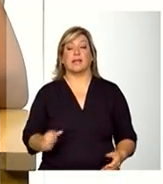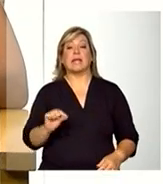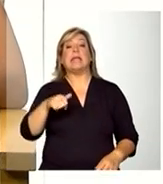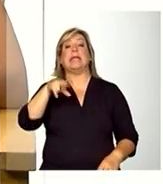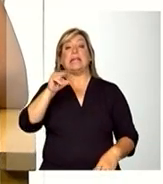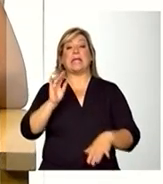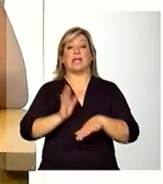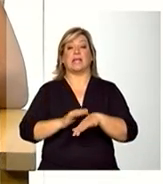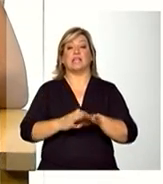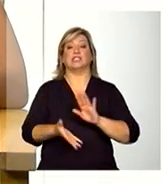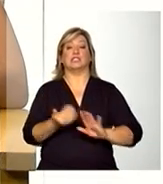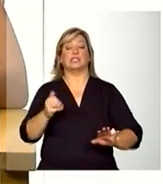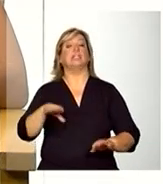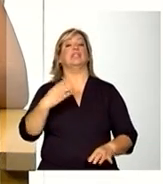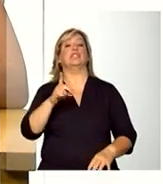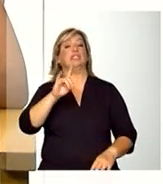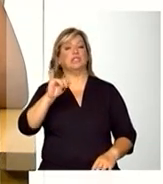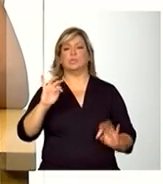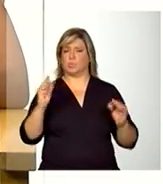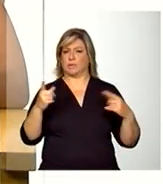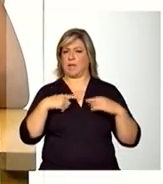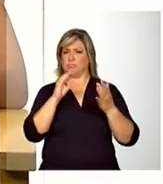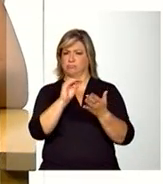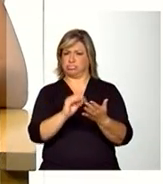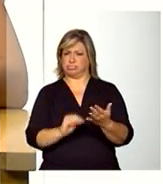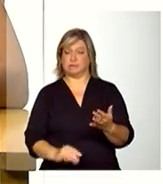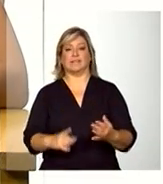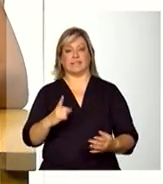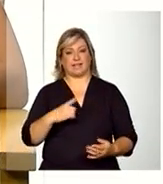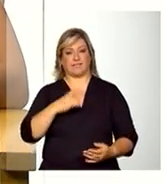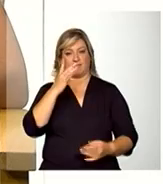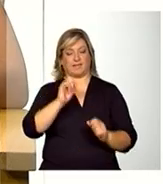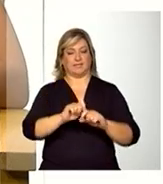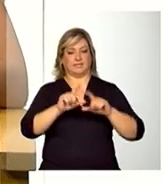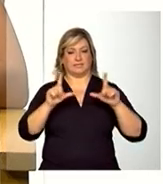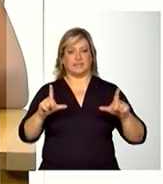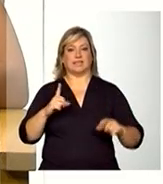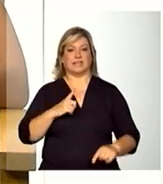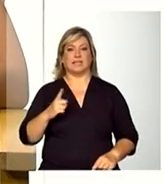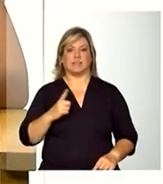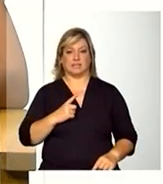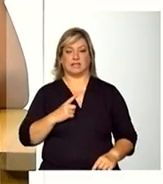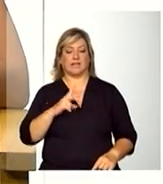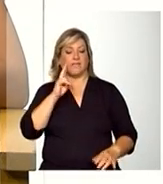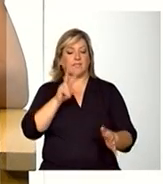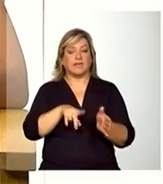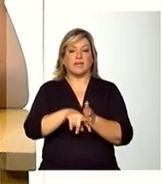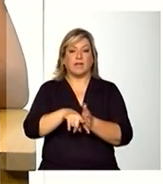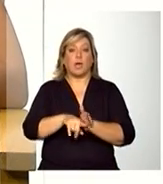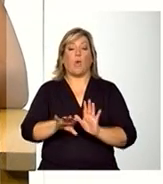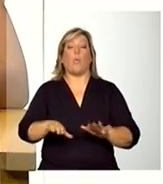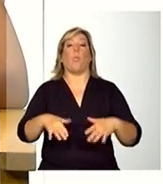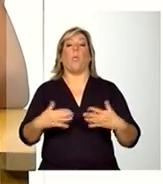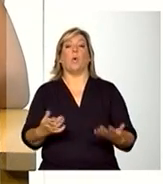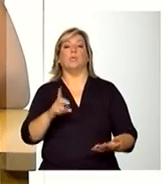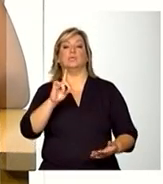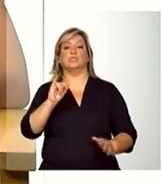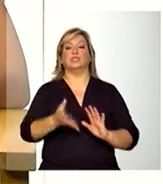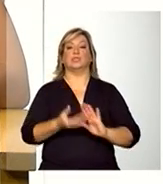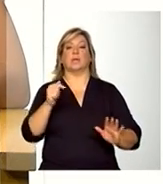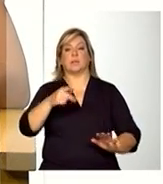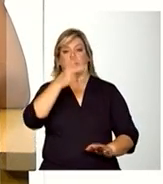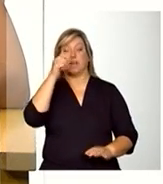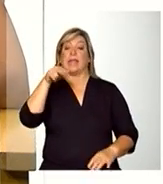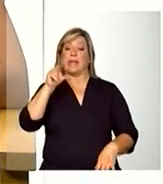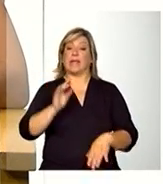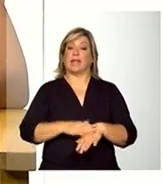essa ação e Em qual data então tem essa esse log né que a gente chama paraa verificação de quando eu tirei esse registro e quem é que fez essa